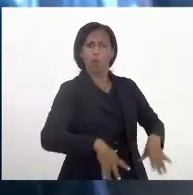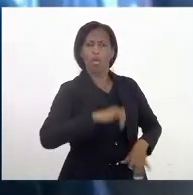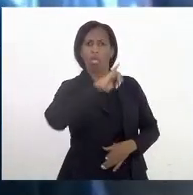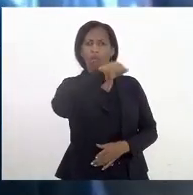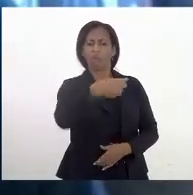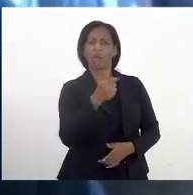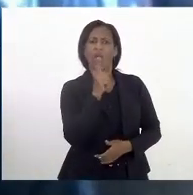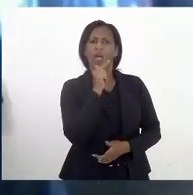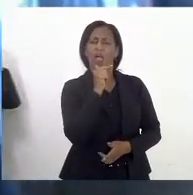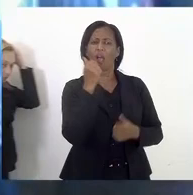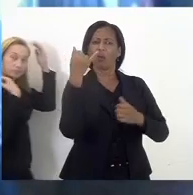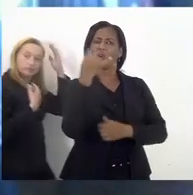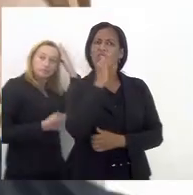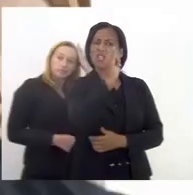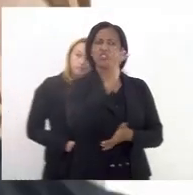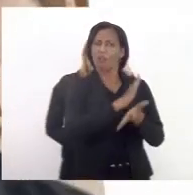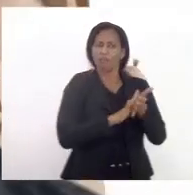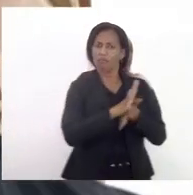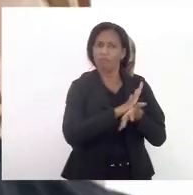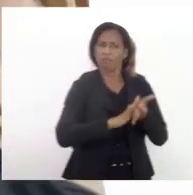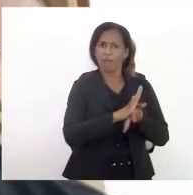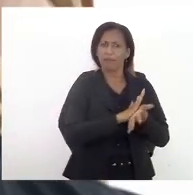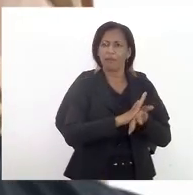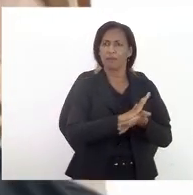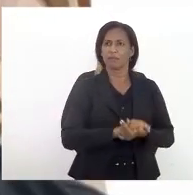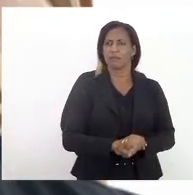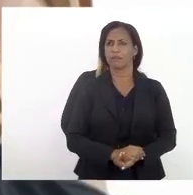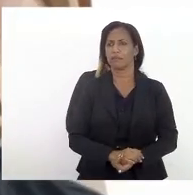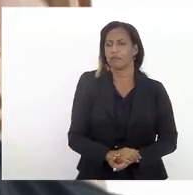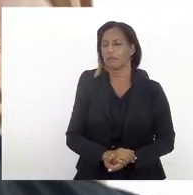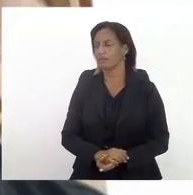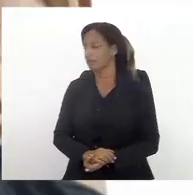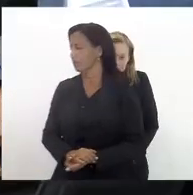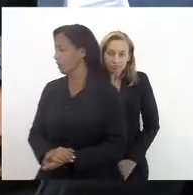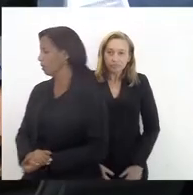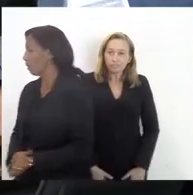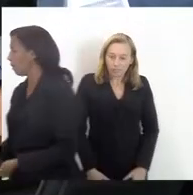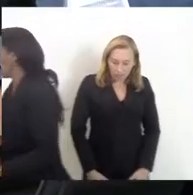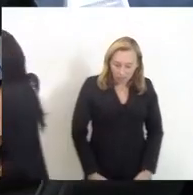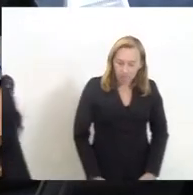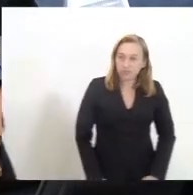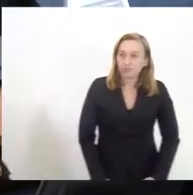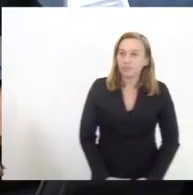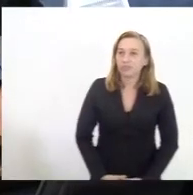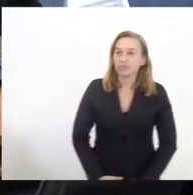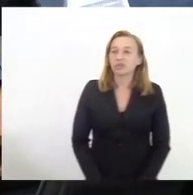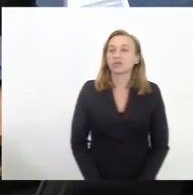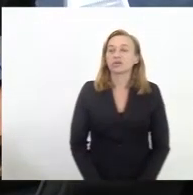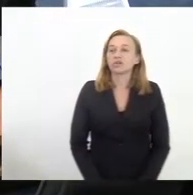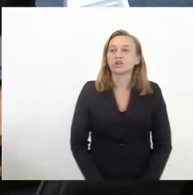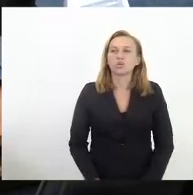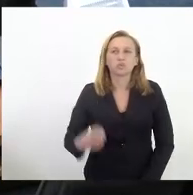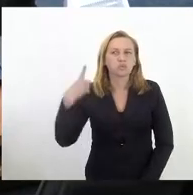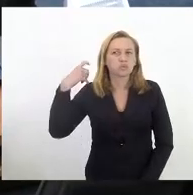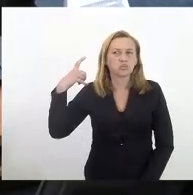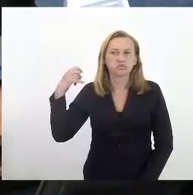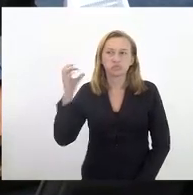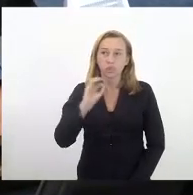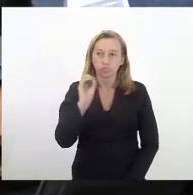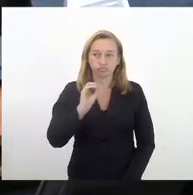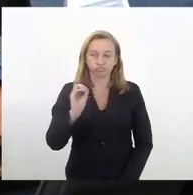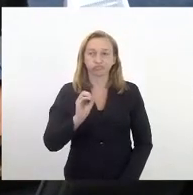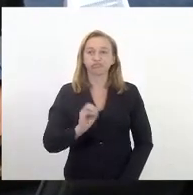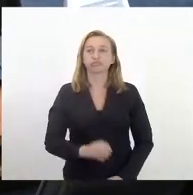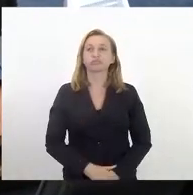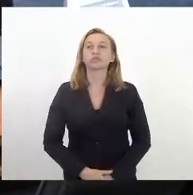água energia muito ruim crédito e Ah tá sem sol minc Deputado